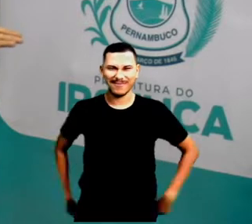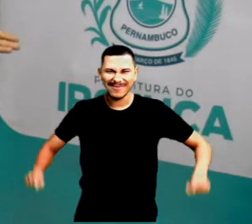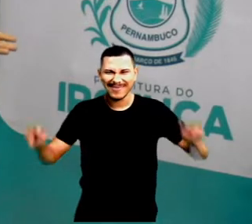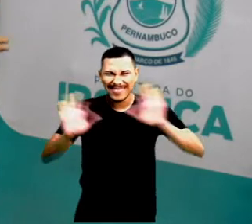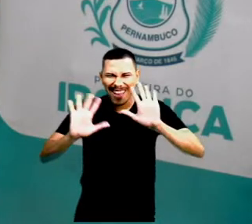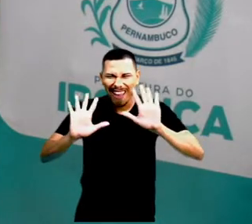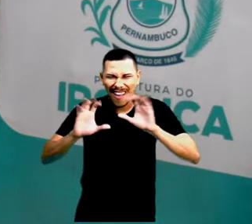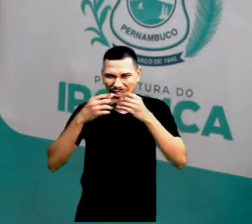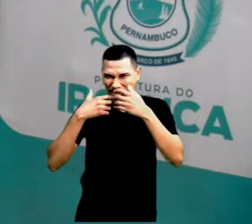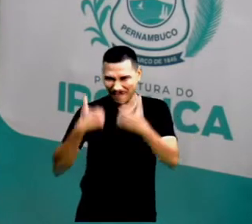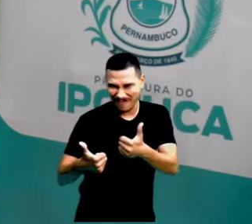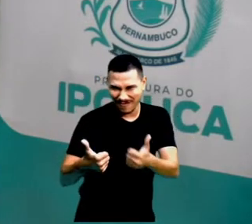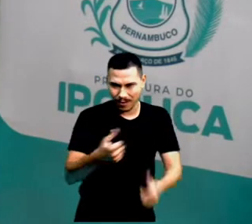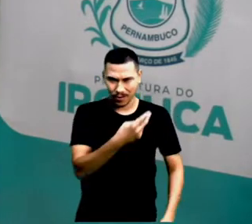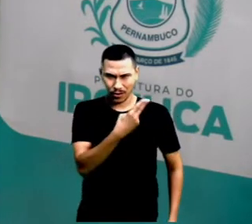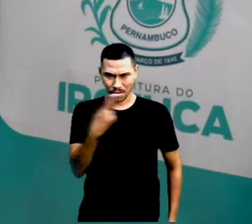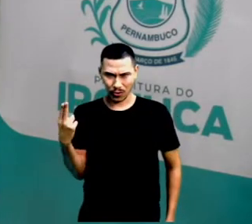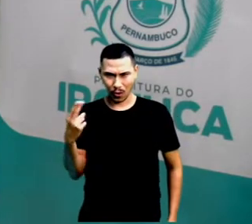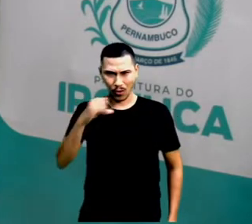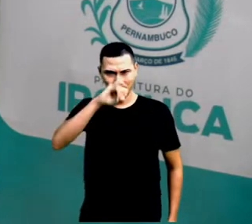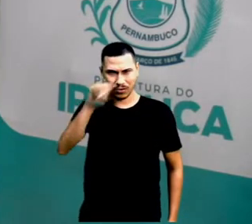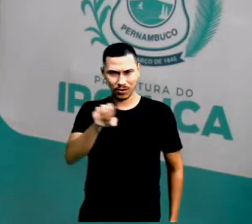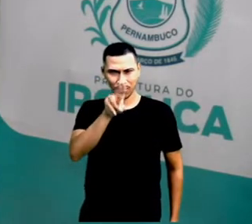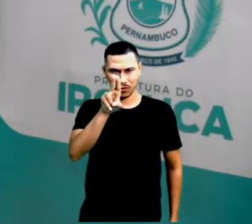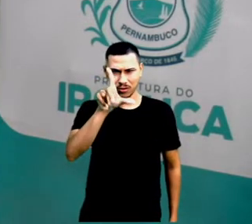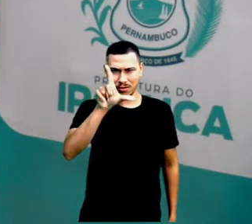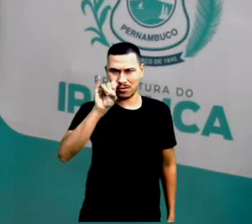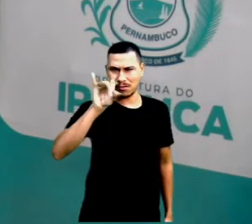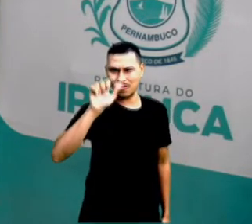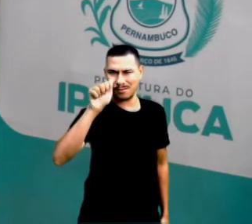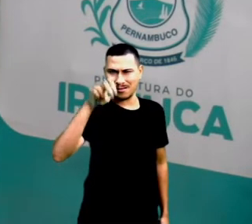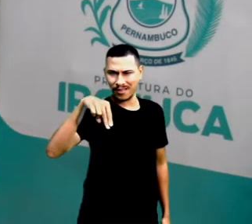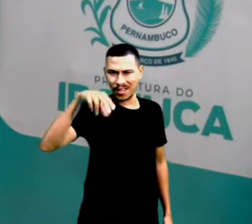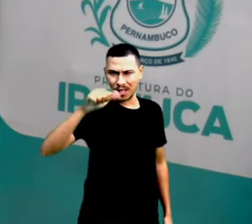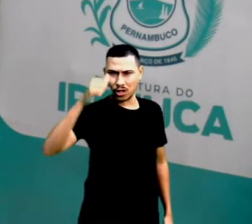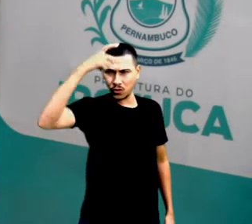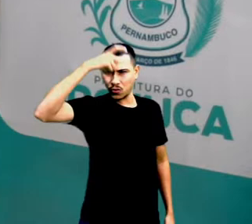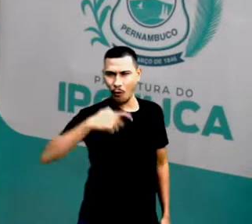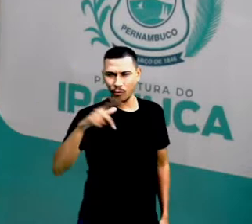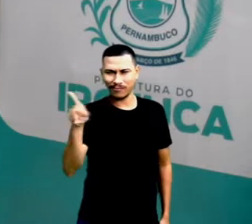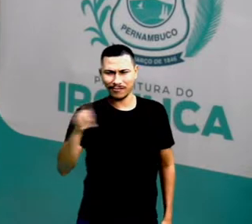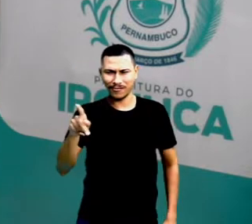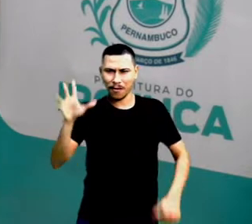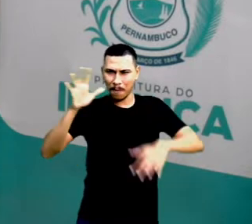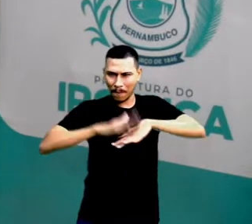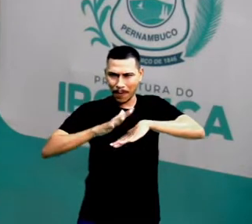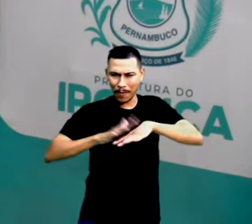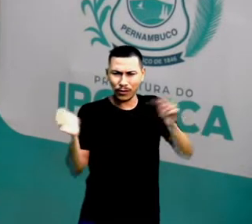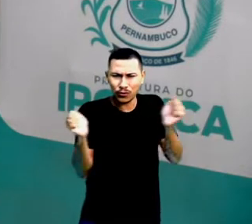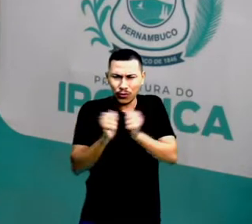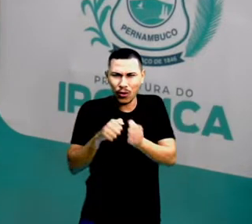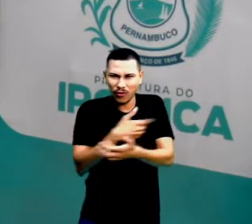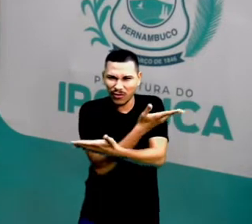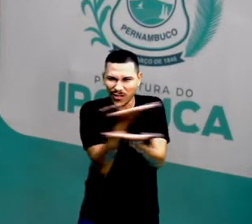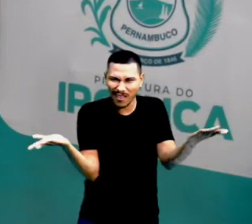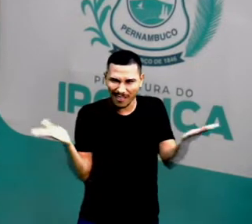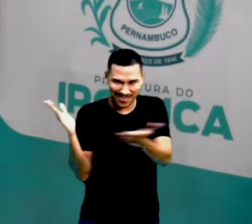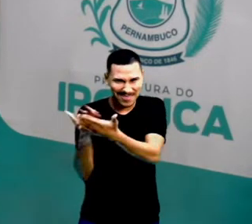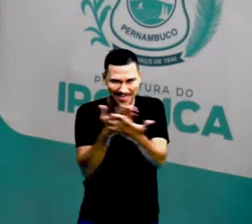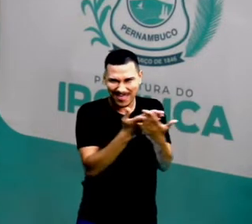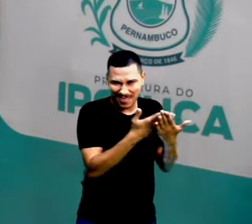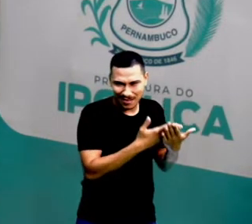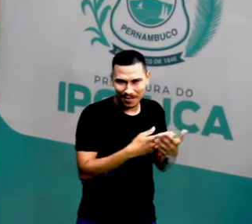Olá Lulu sou Juliana Tang professora de matemática e estarei com vocês nas próximas